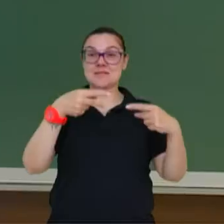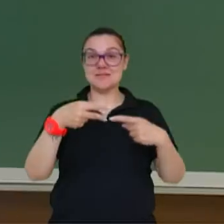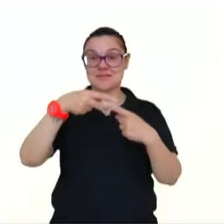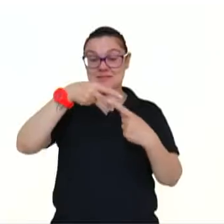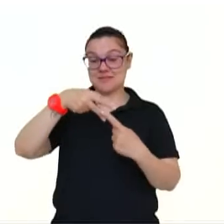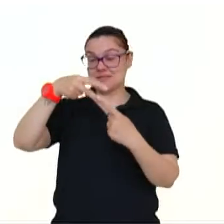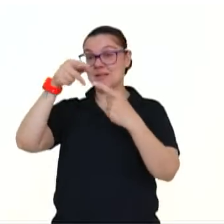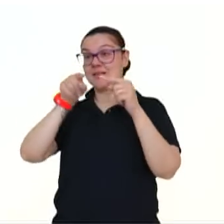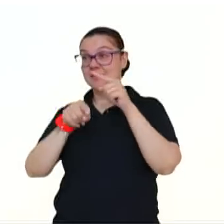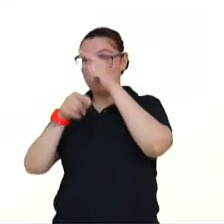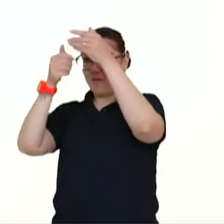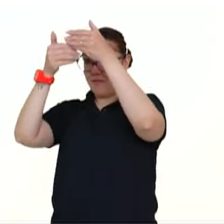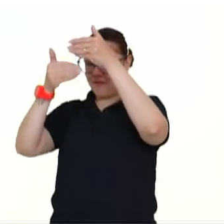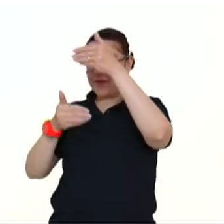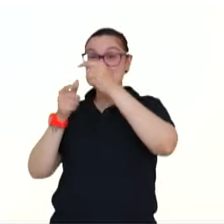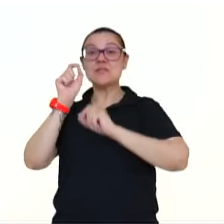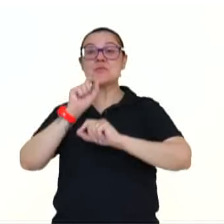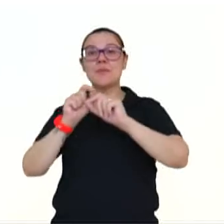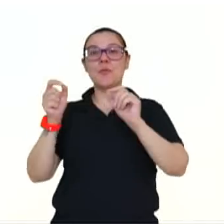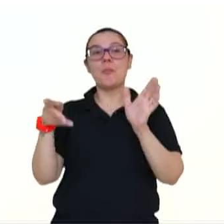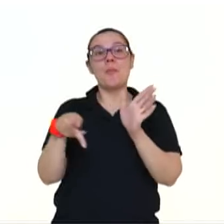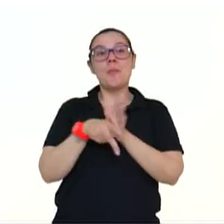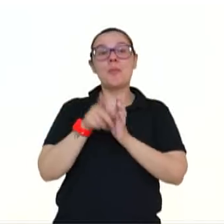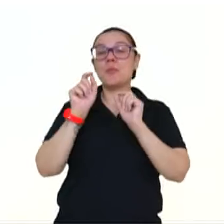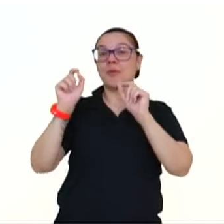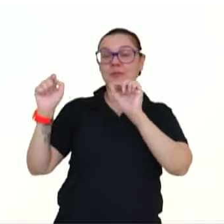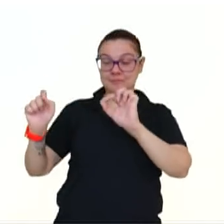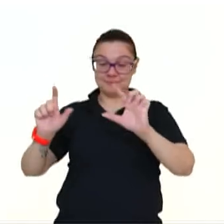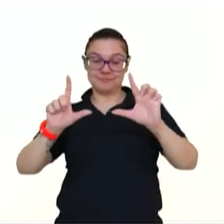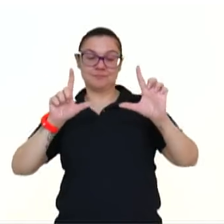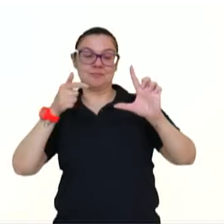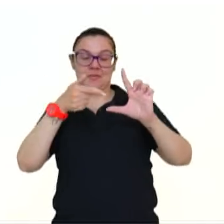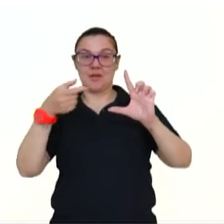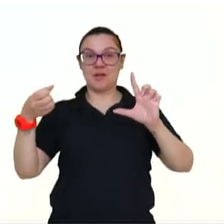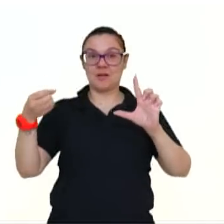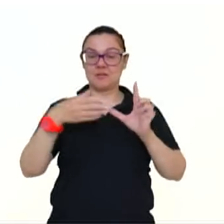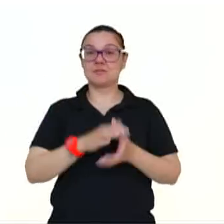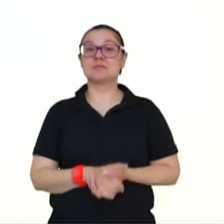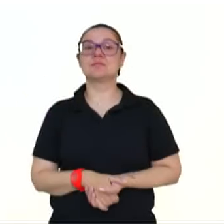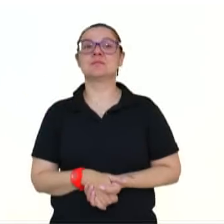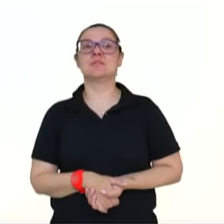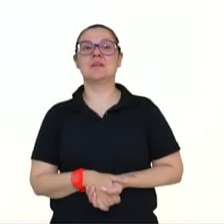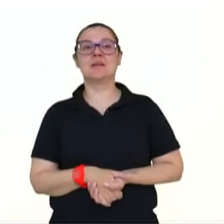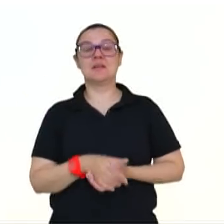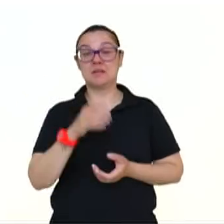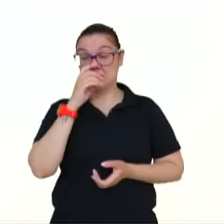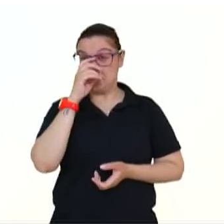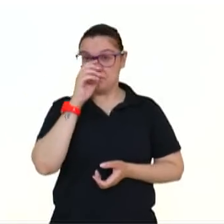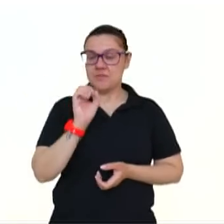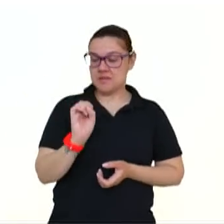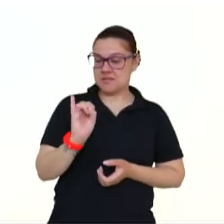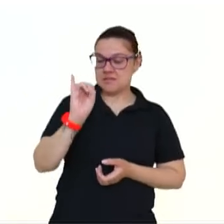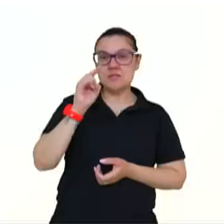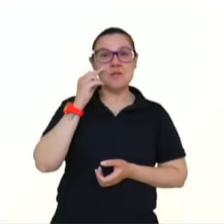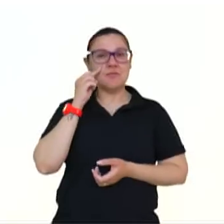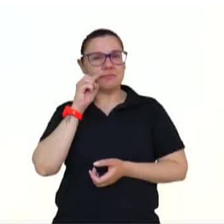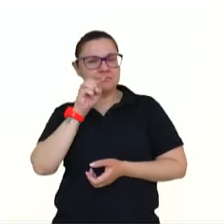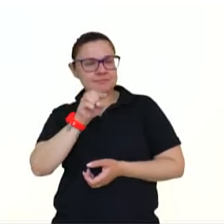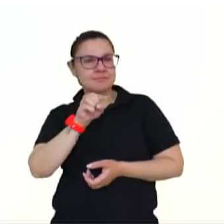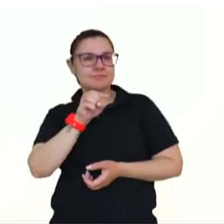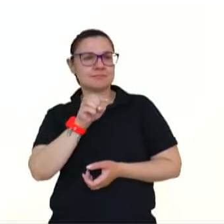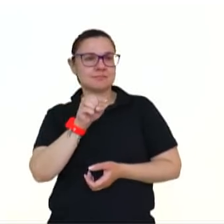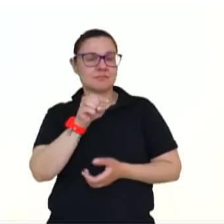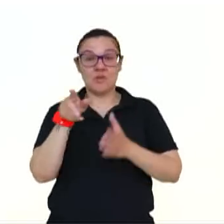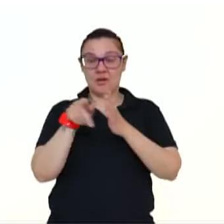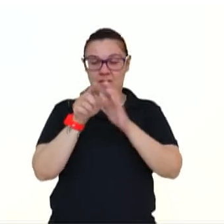uma indicação, uma flecha que, como um exemplo, se você quer saber ali, vem